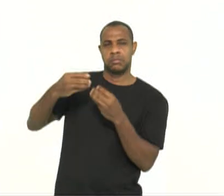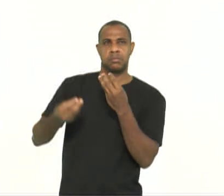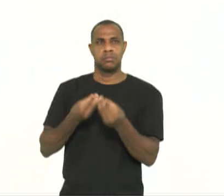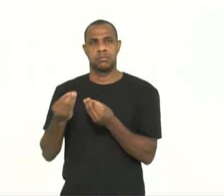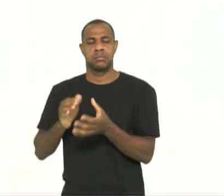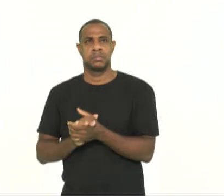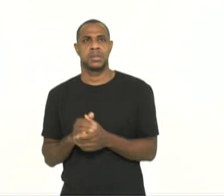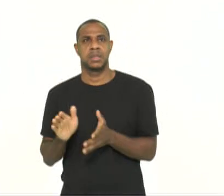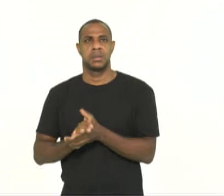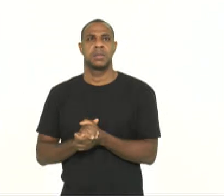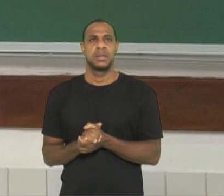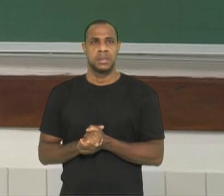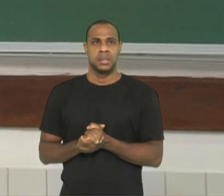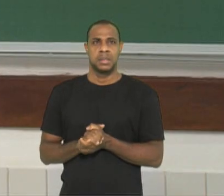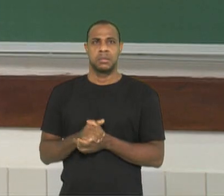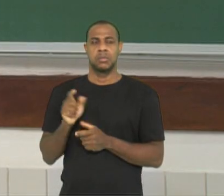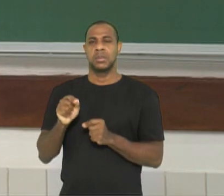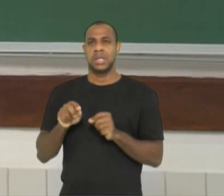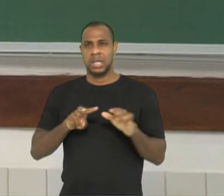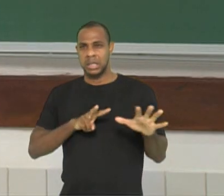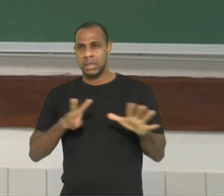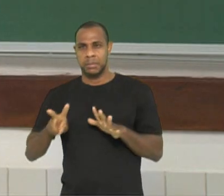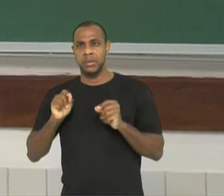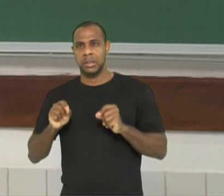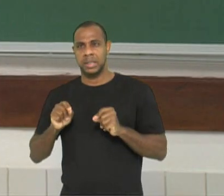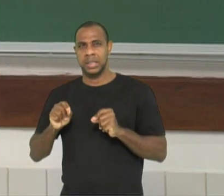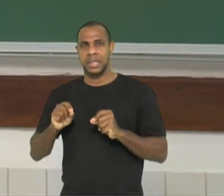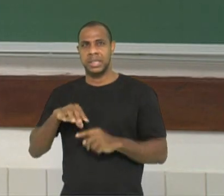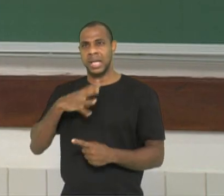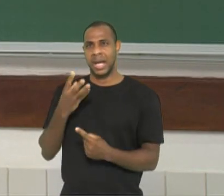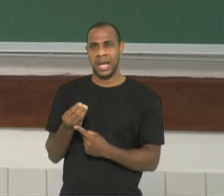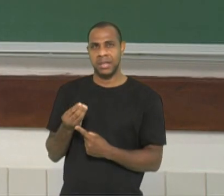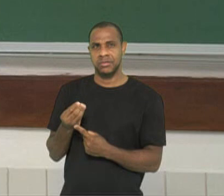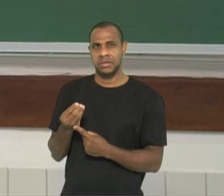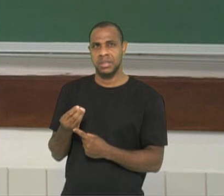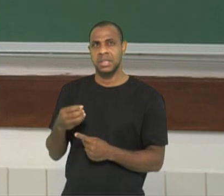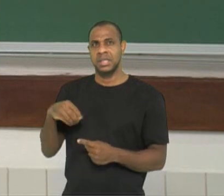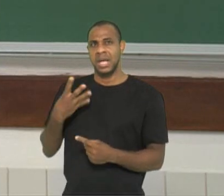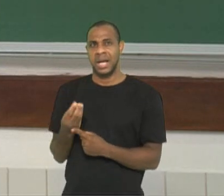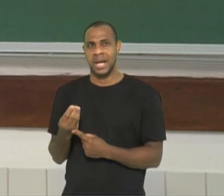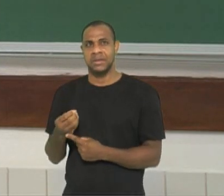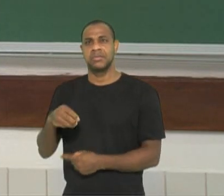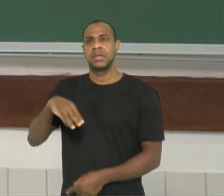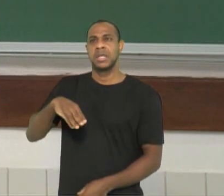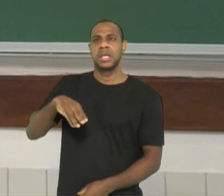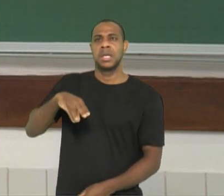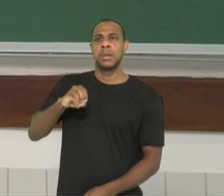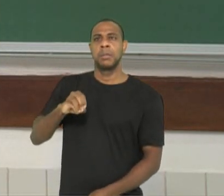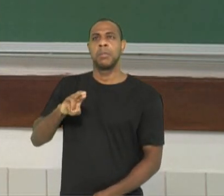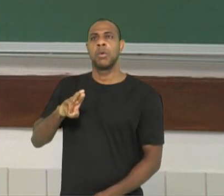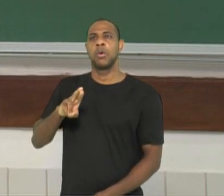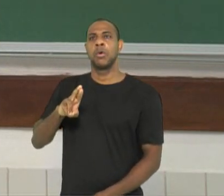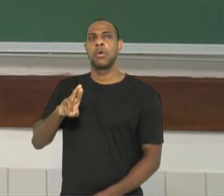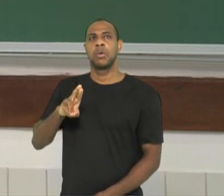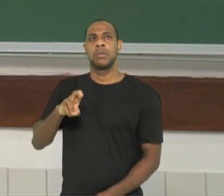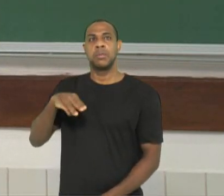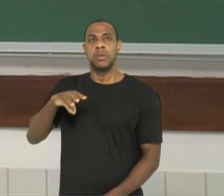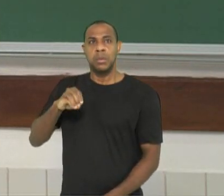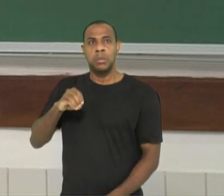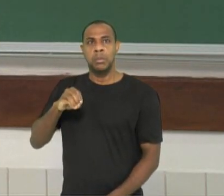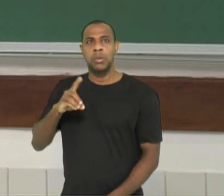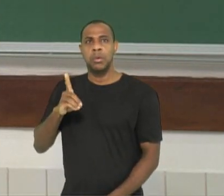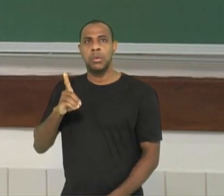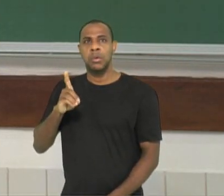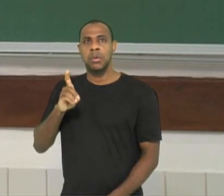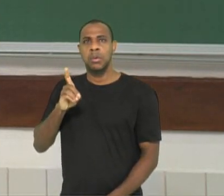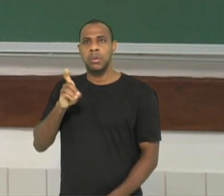de 1922. Quando a gente viu arte moderna em 1922, você lembra que eu falei para vocês que era um início? É a mesma coisa que